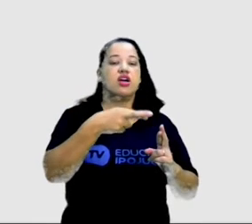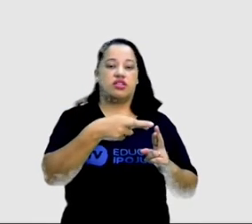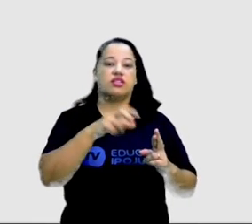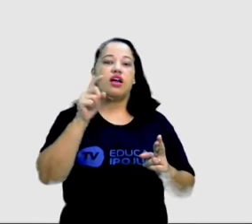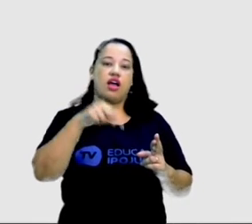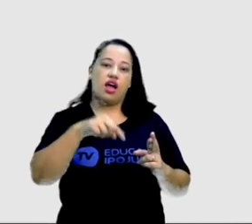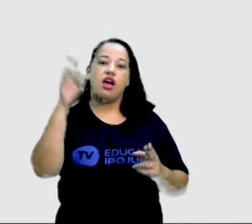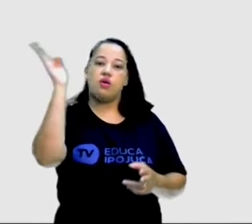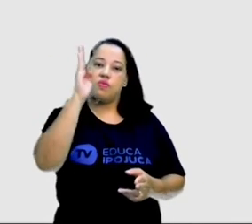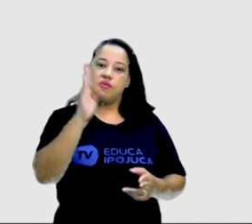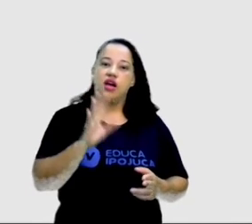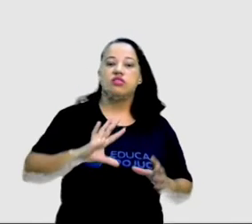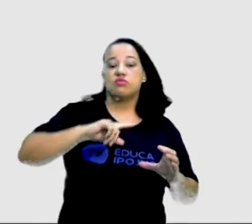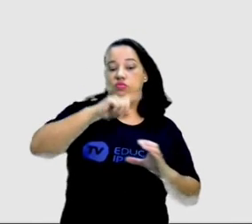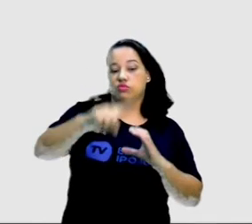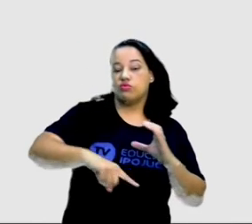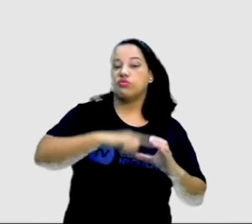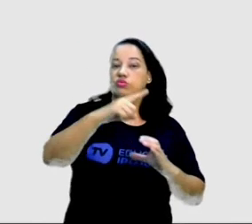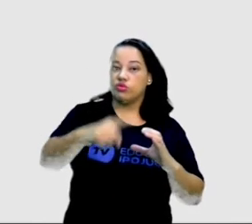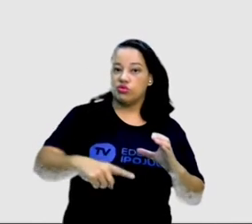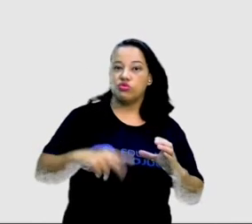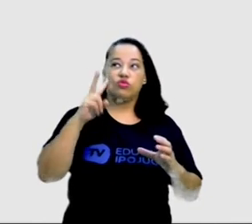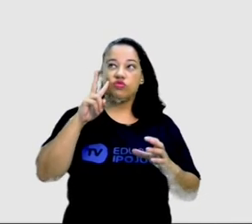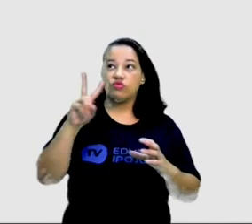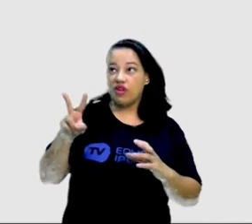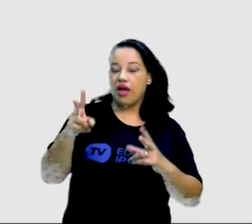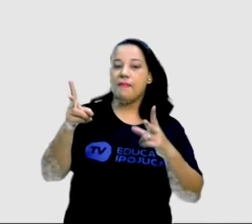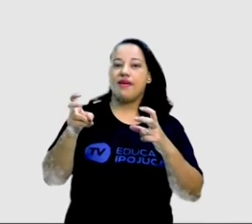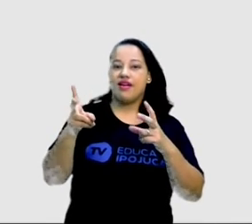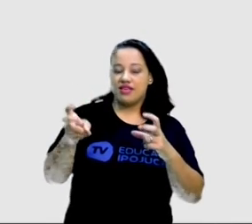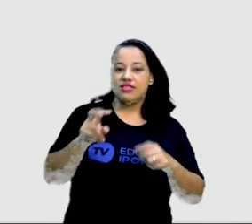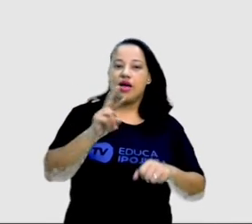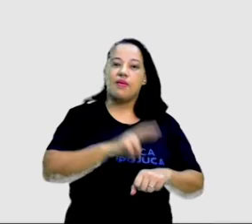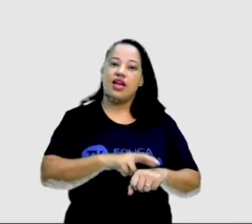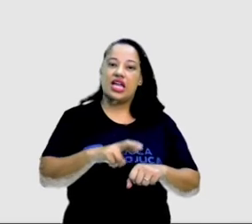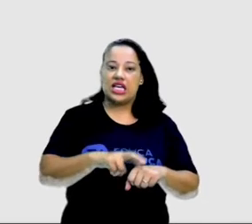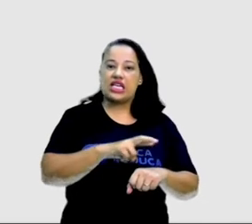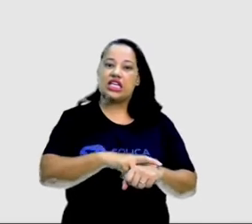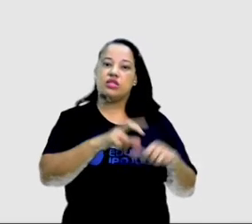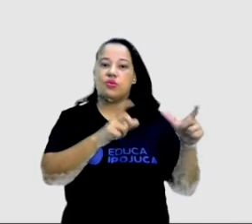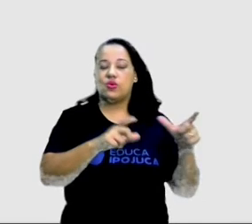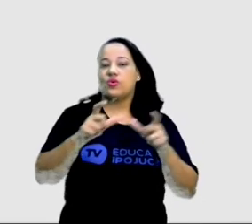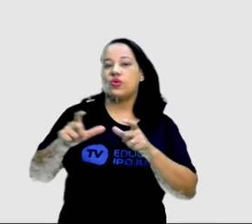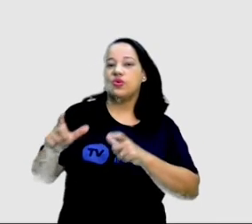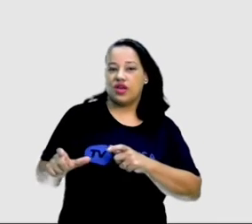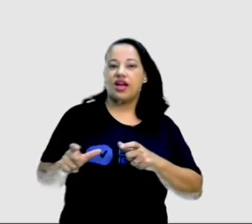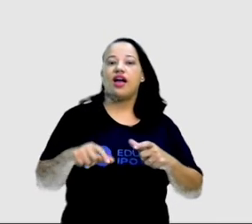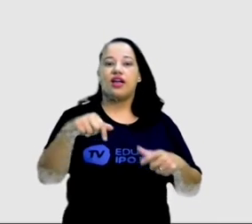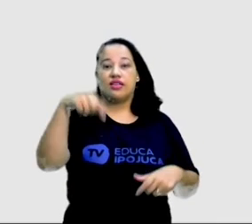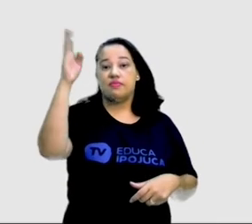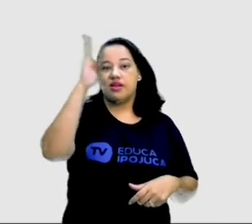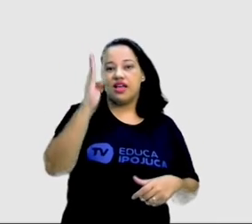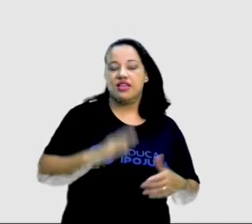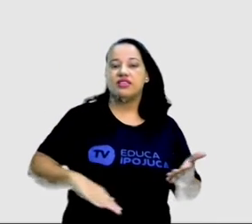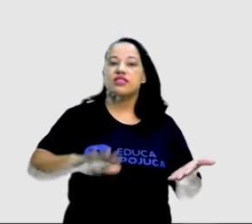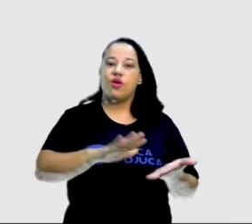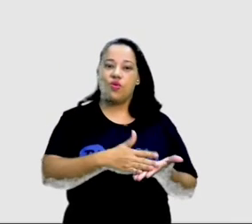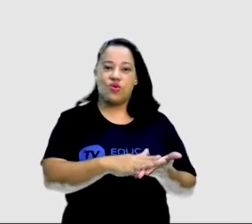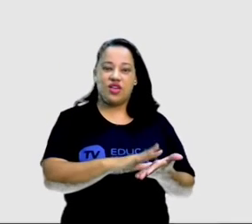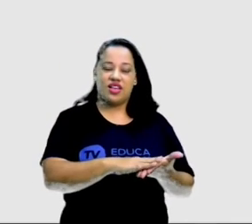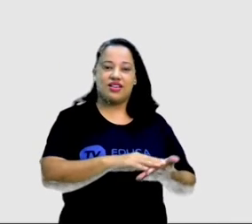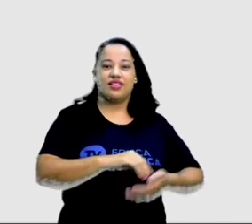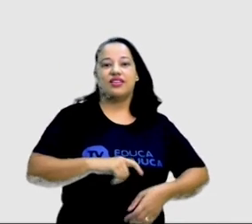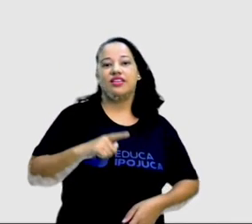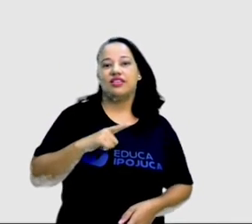país no mundo afora, quando o assunto são ritmos de cada lugar. Então, nós temos aqui, ó,